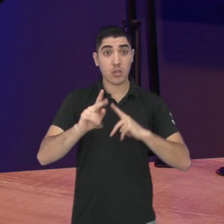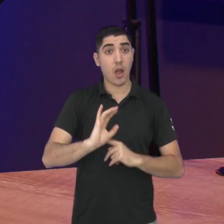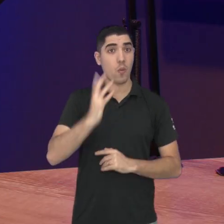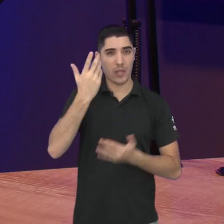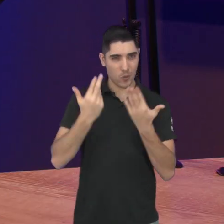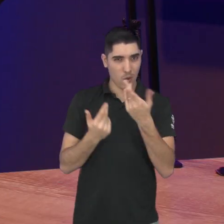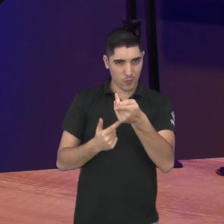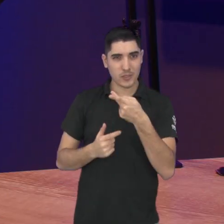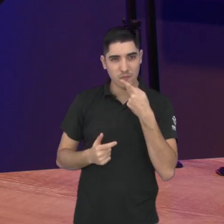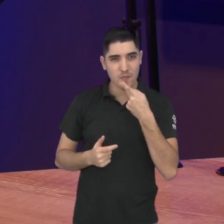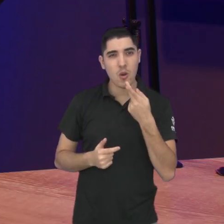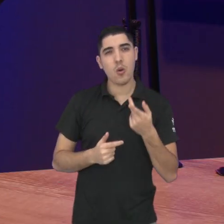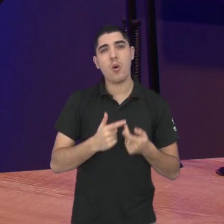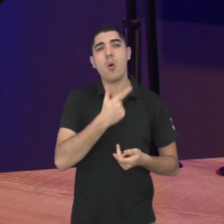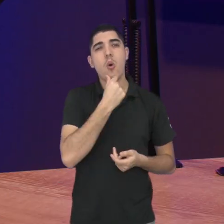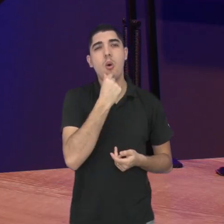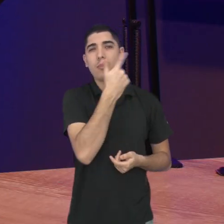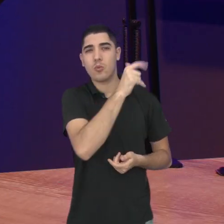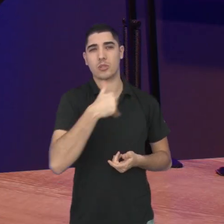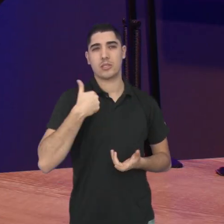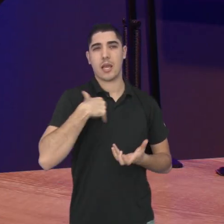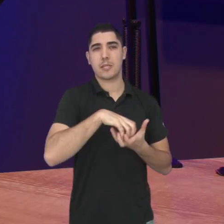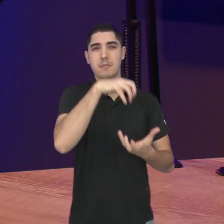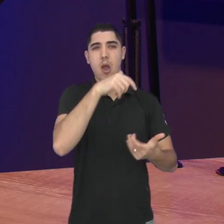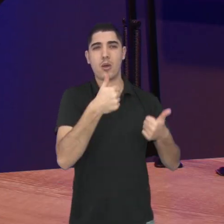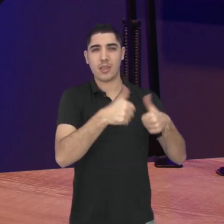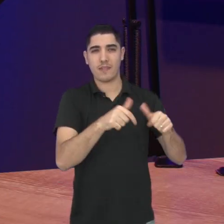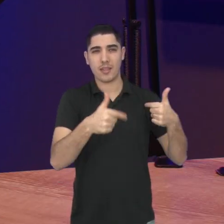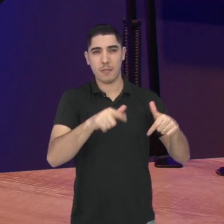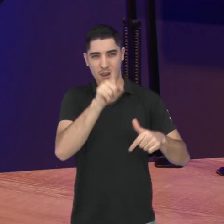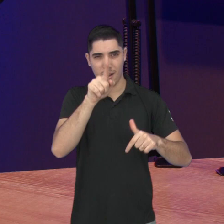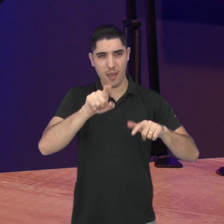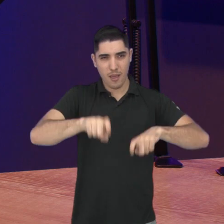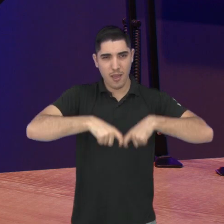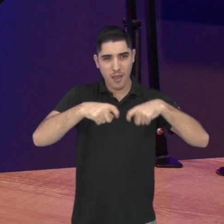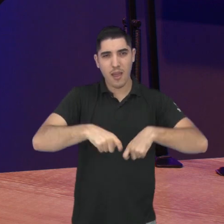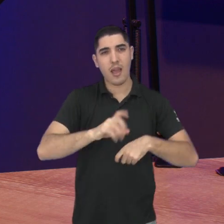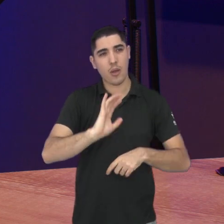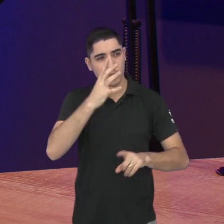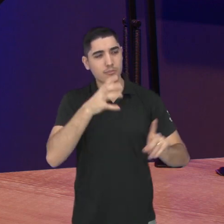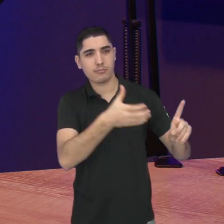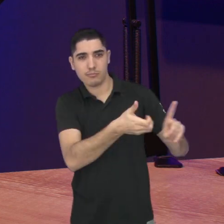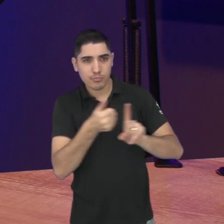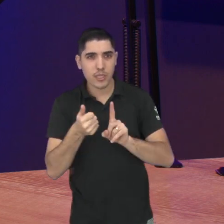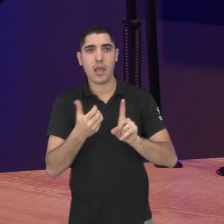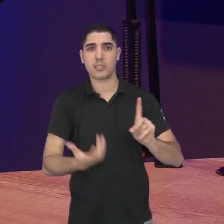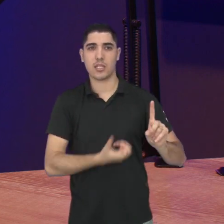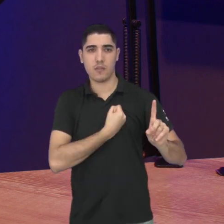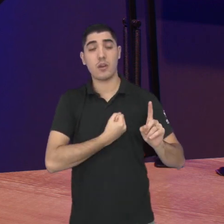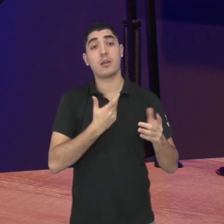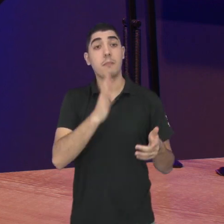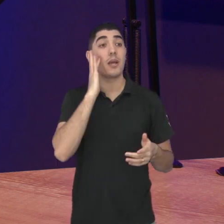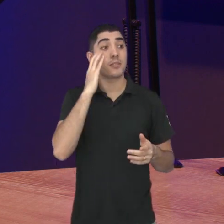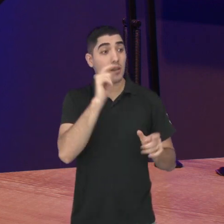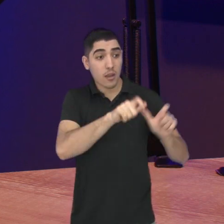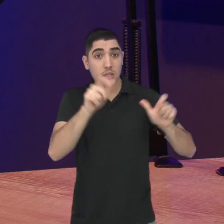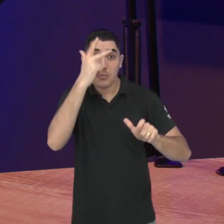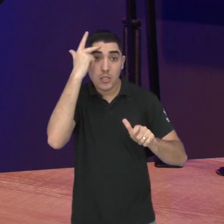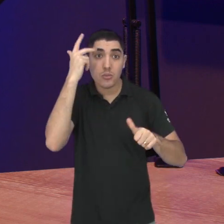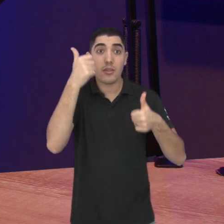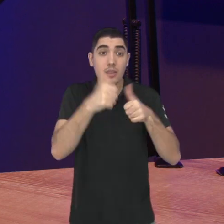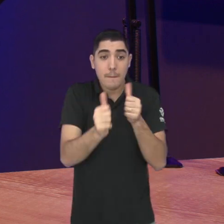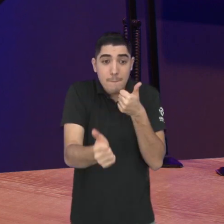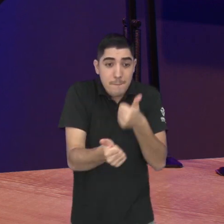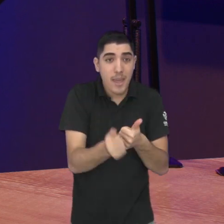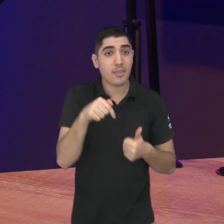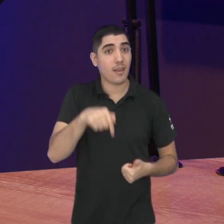você citou o caso do senhor, né, do idoso que foi resgatado também. Então, assim, essas pessoas estão aqui, estão trabalhando perto da gente.